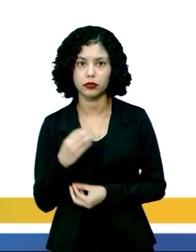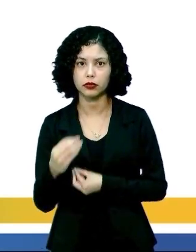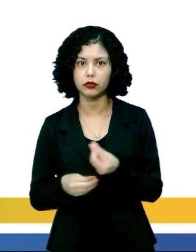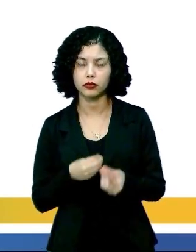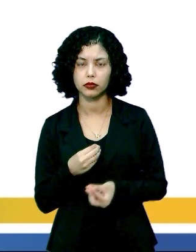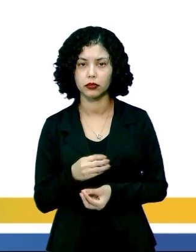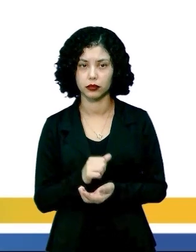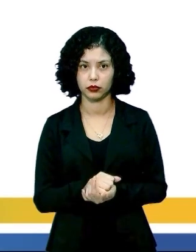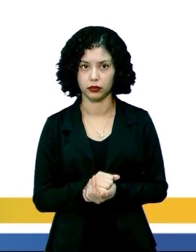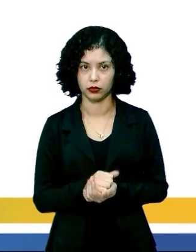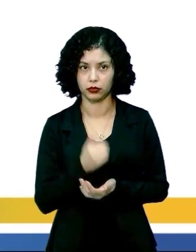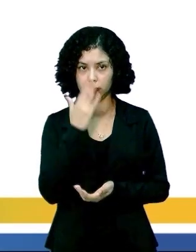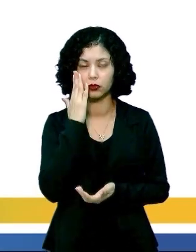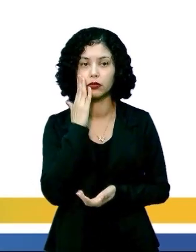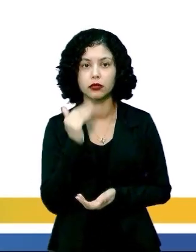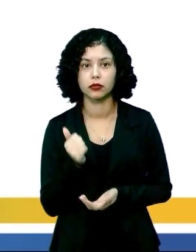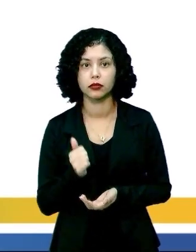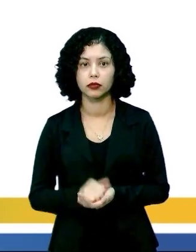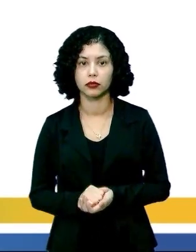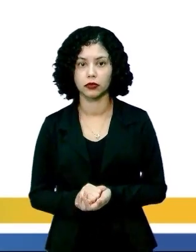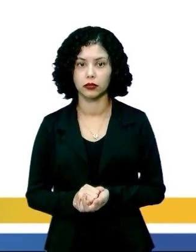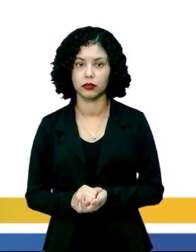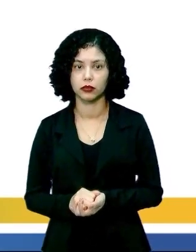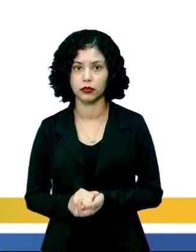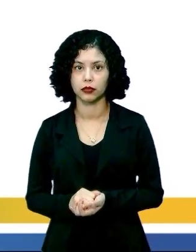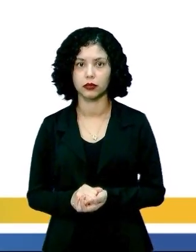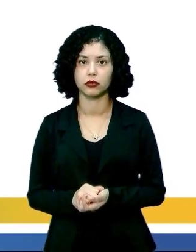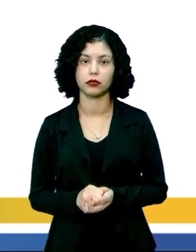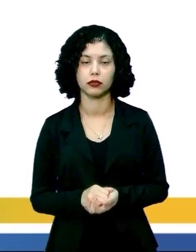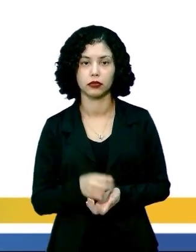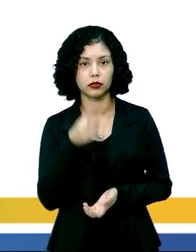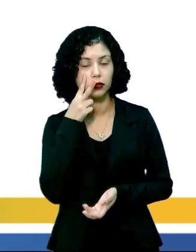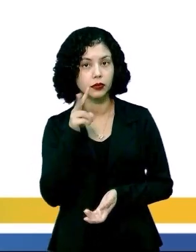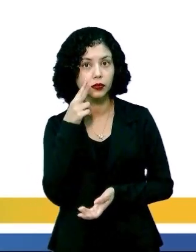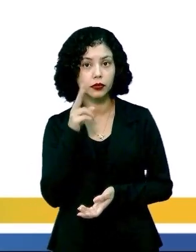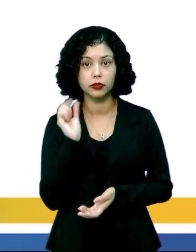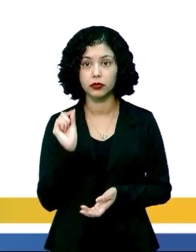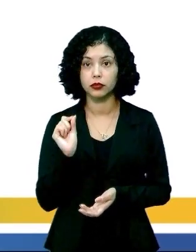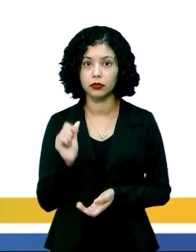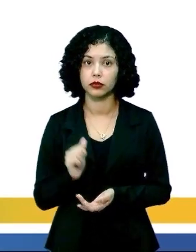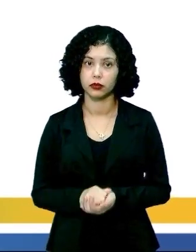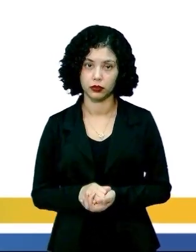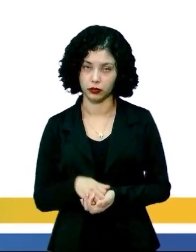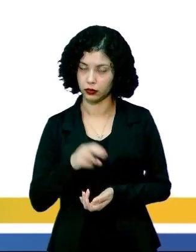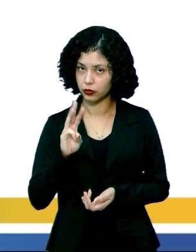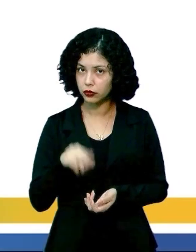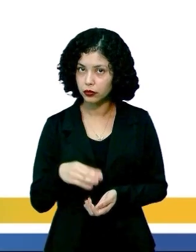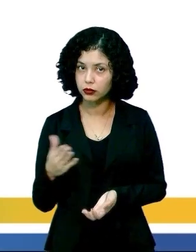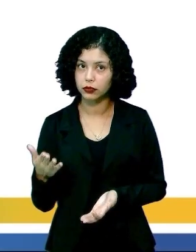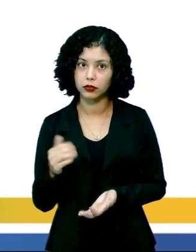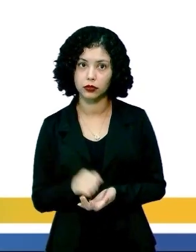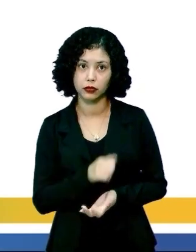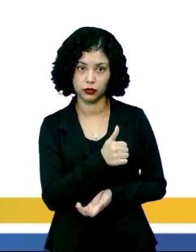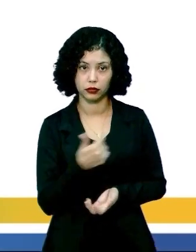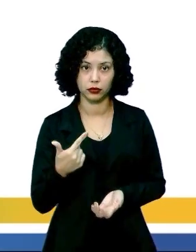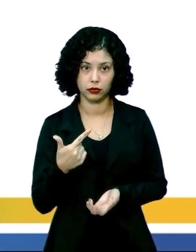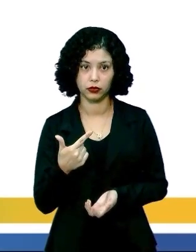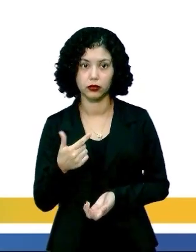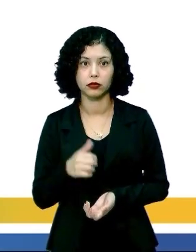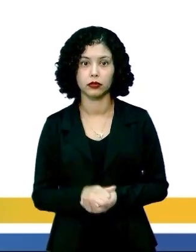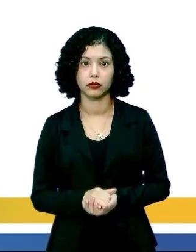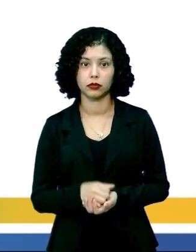gente sabe? Vamos voltar ali um pouquinho. Se eu fosse olhar aí, seria quem? 12,